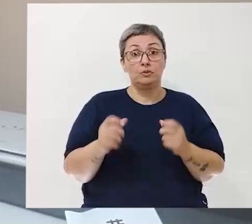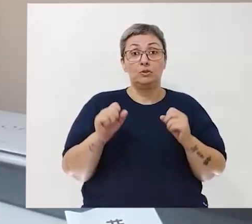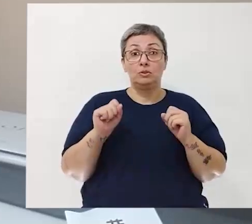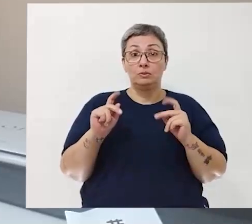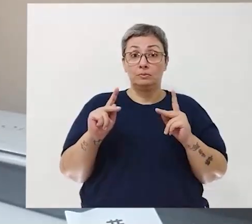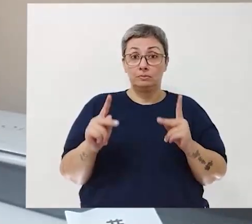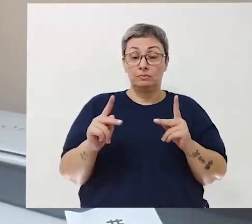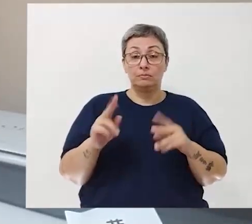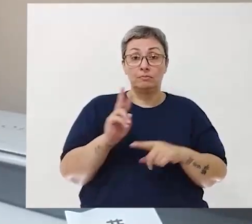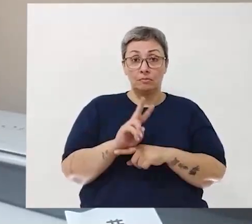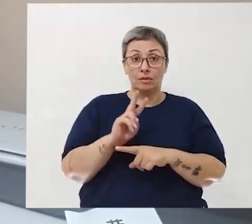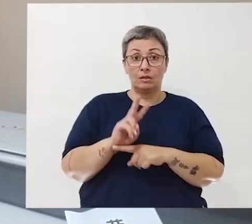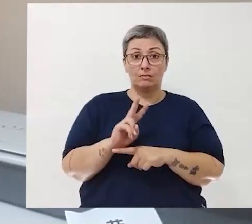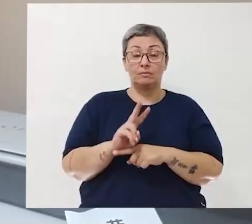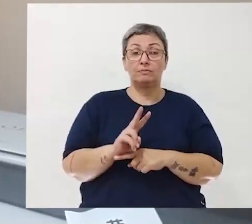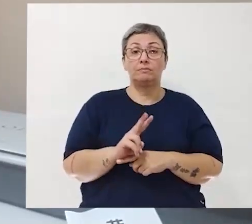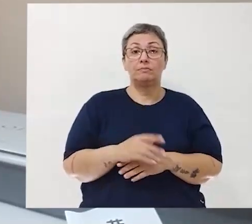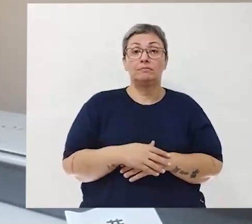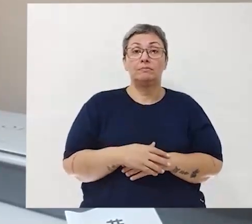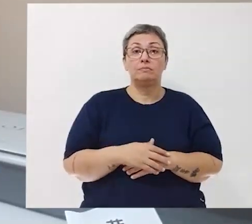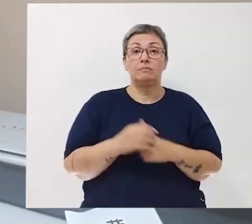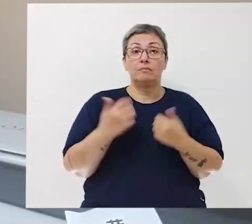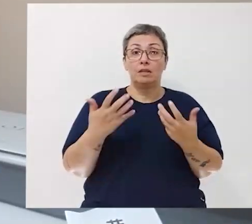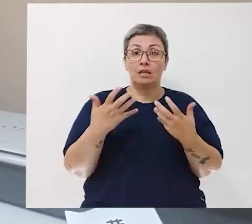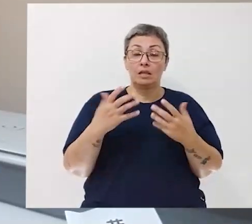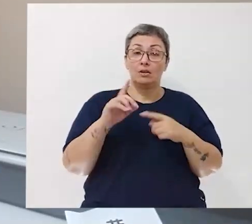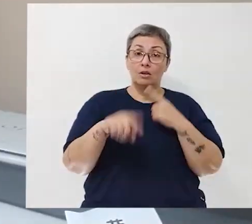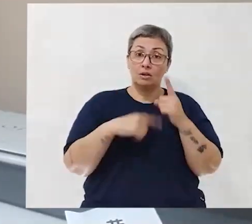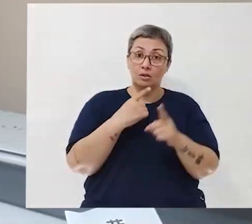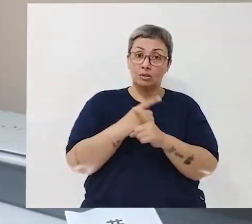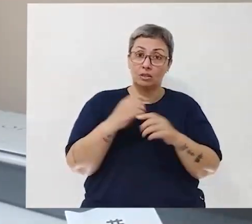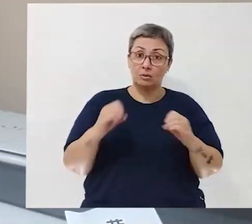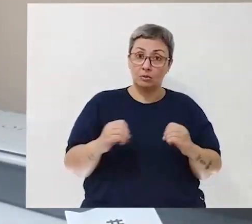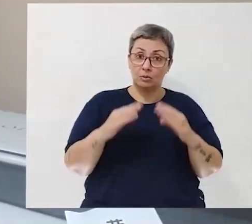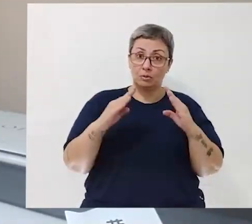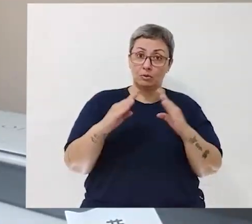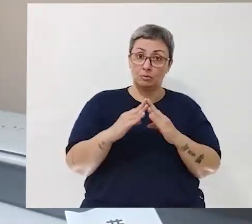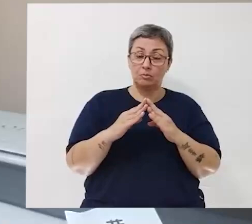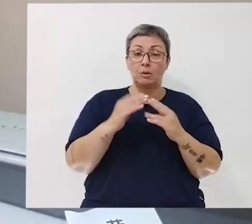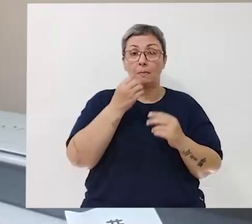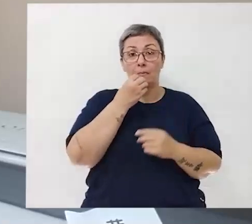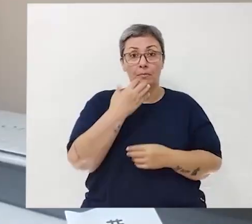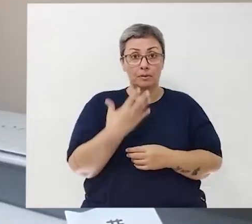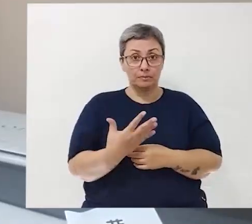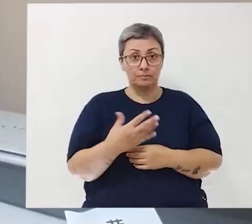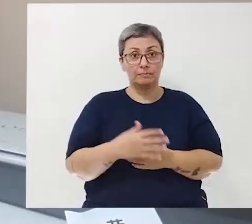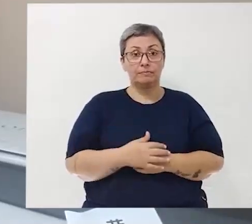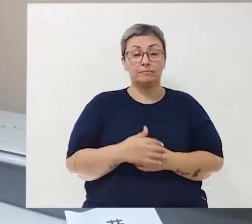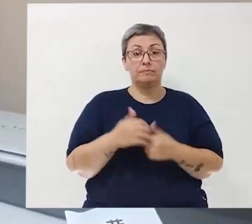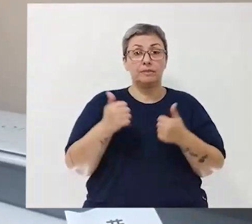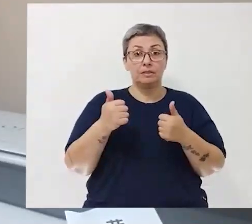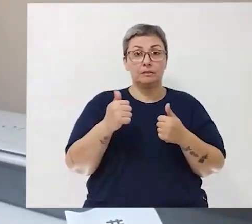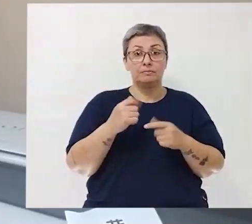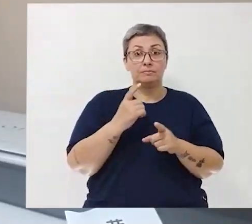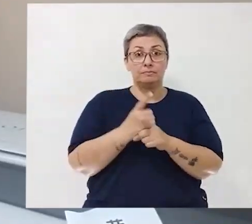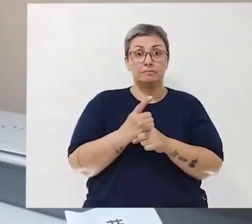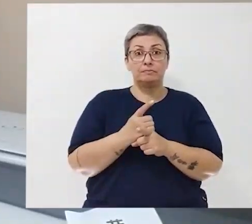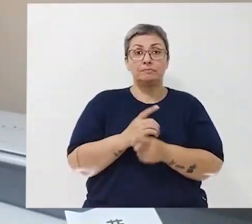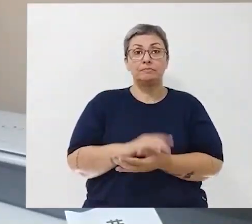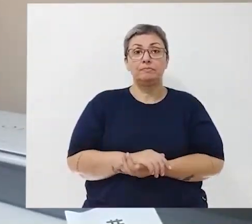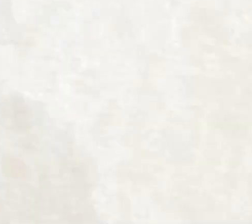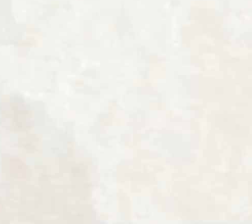ok? E se cuide, tá, gente? Eu quero te ver no próximo programa e quero te ver muito bem. Então, até lá!